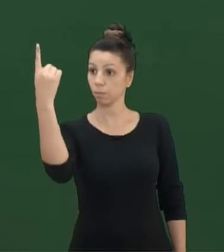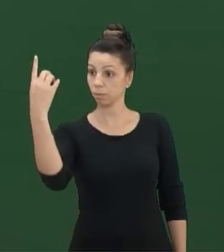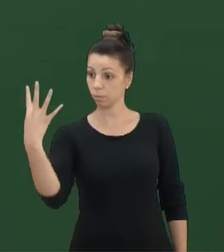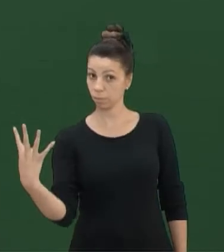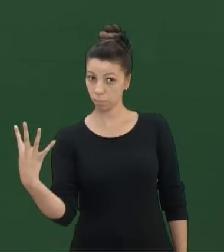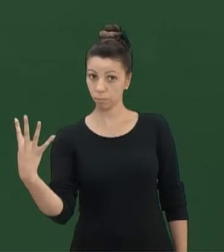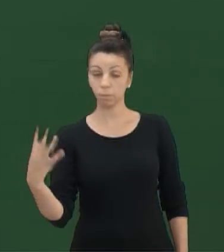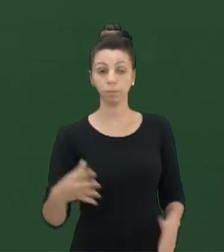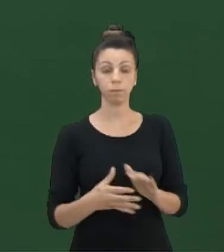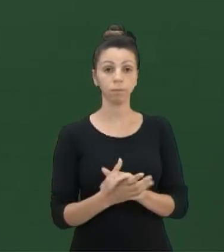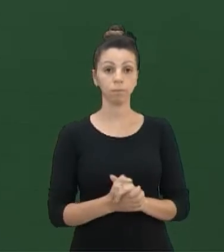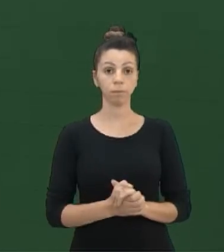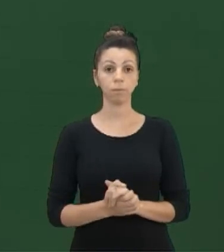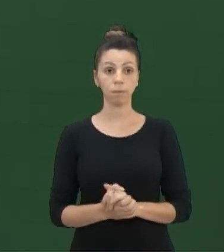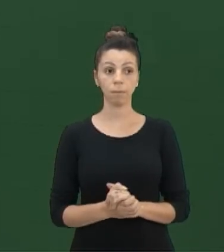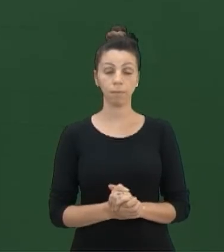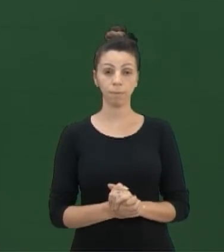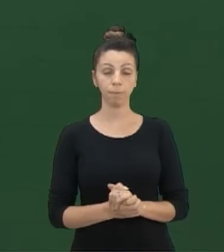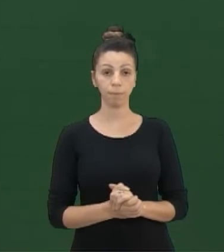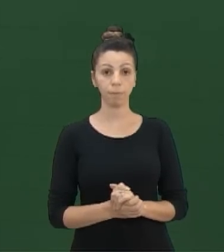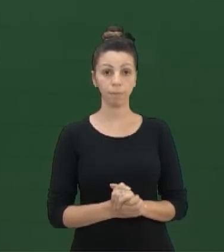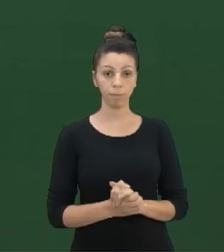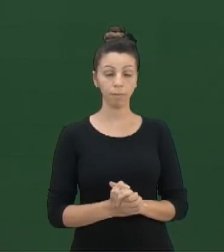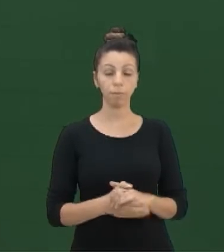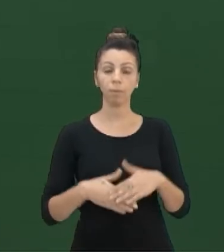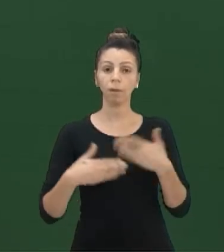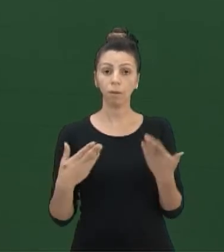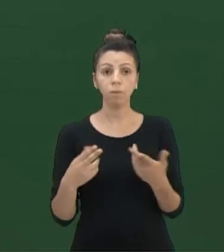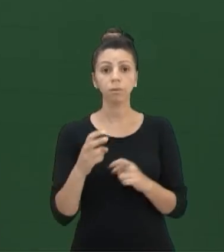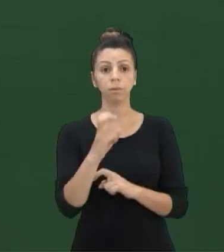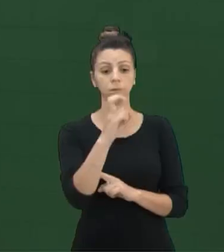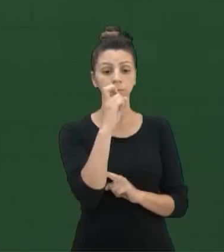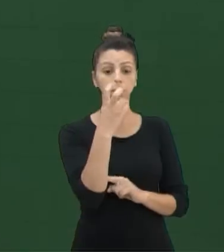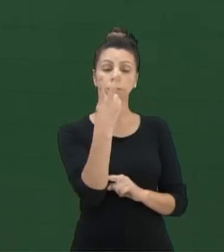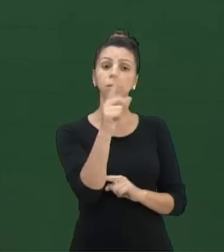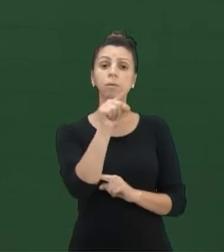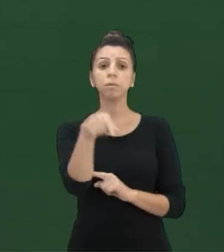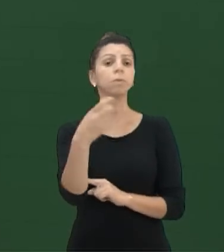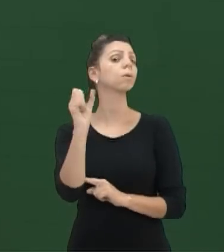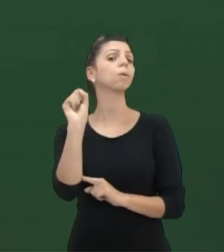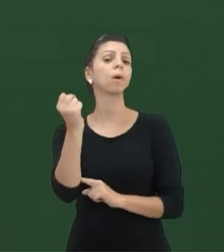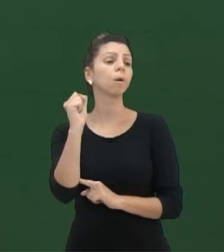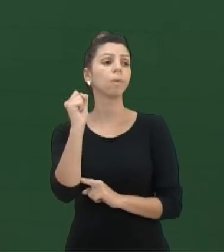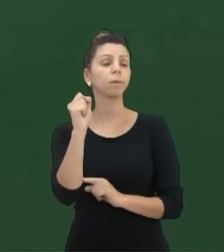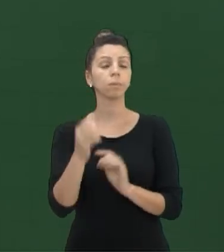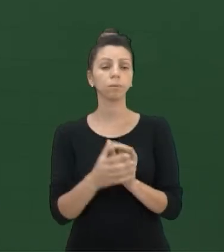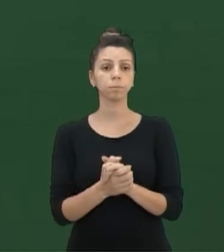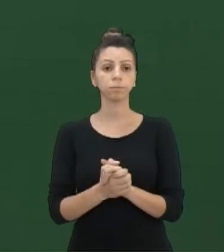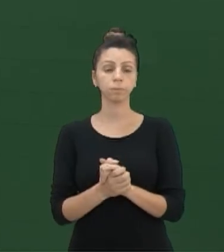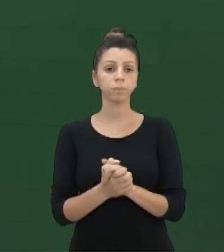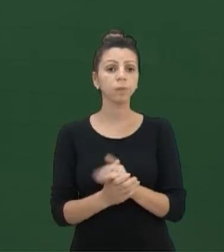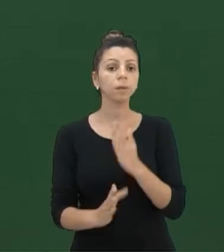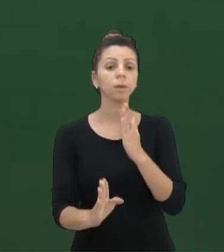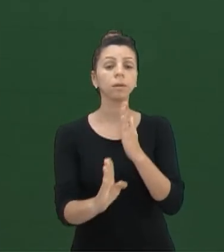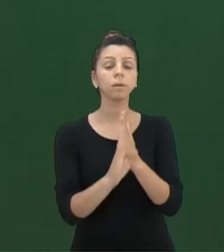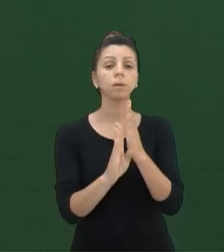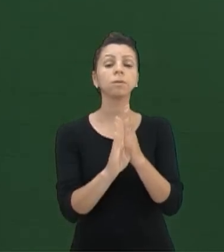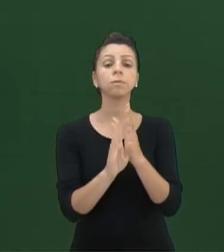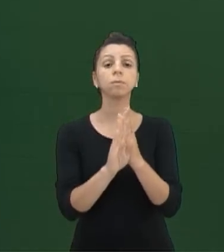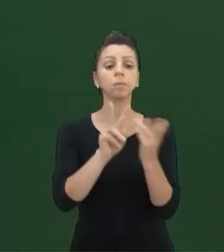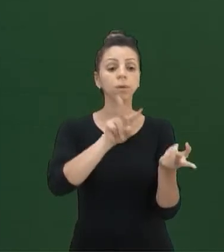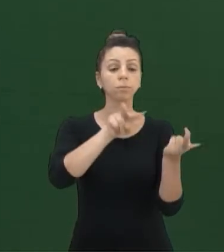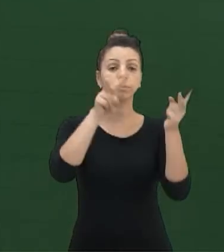Como a gente tem aqui agora 52,8 quartas, a gente vai tentar descobrir o valor dessas quartas em